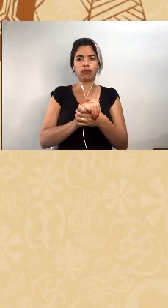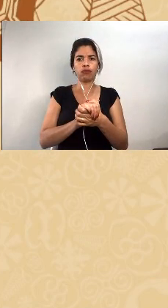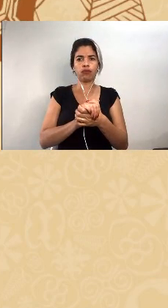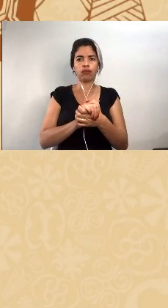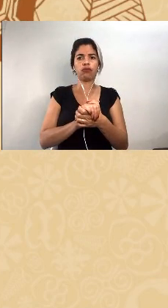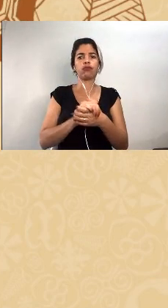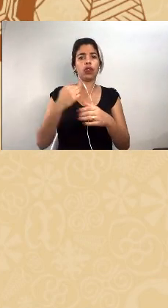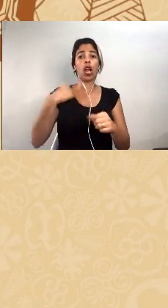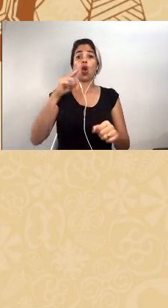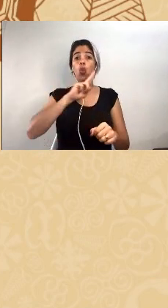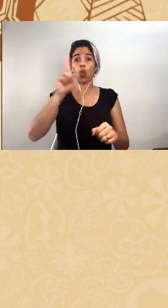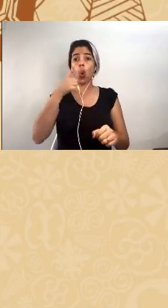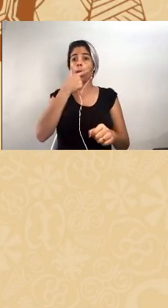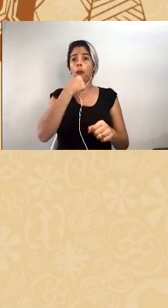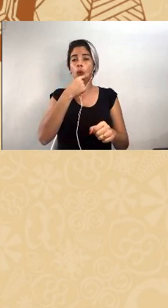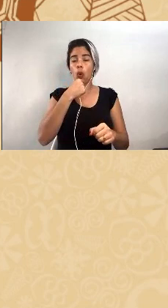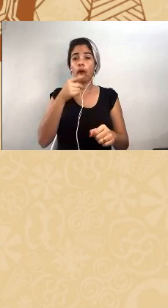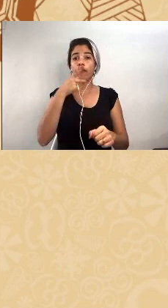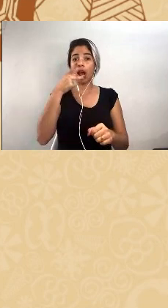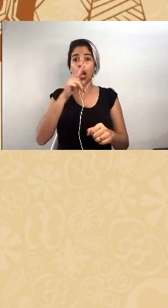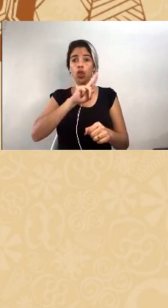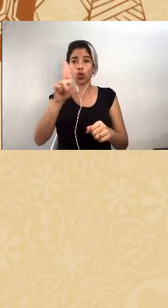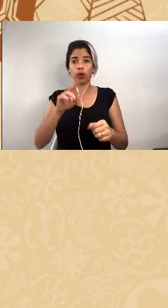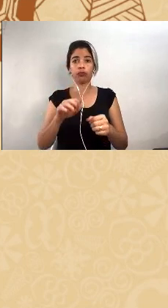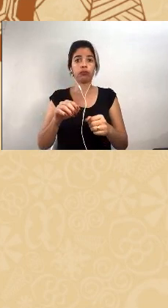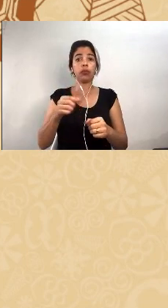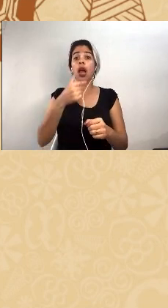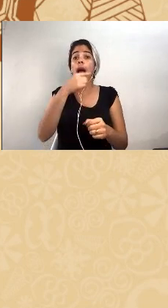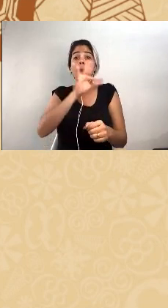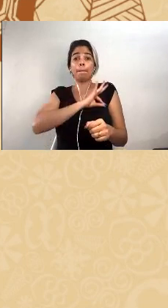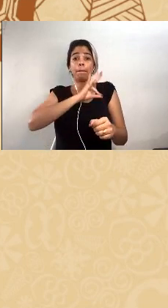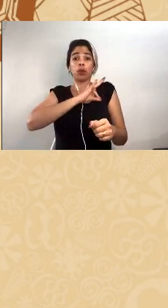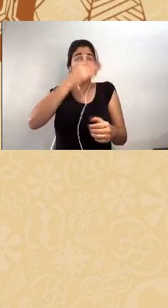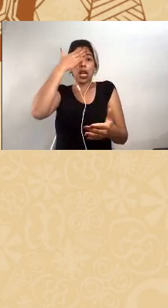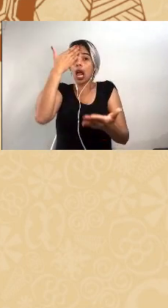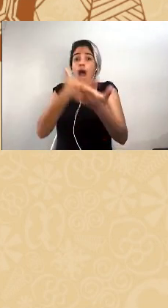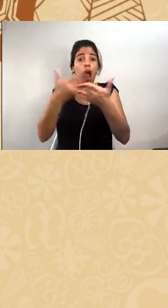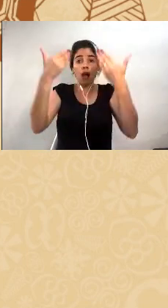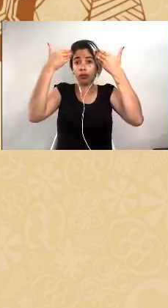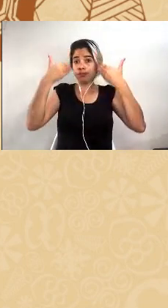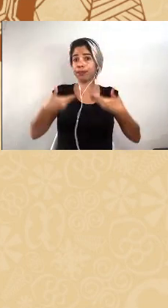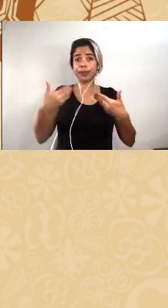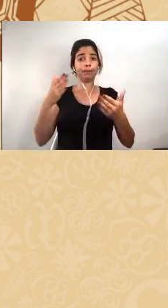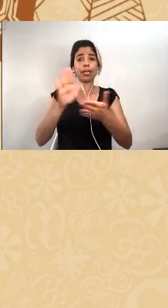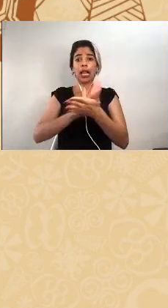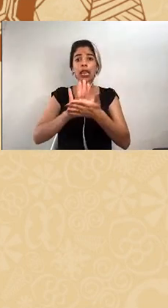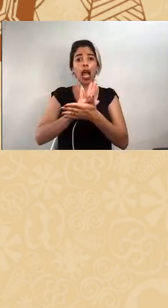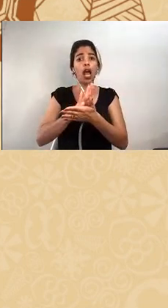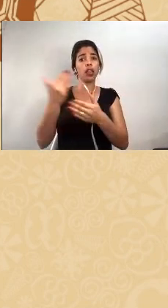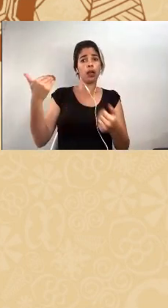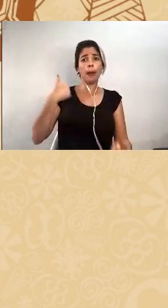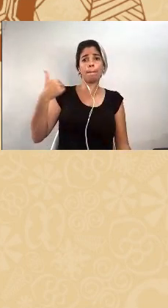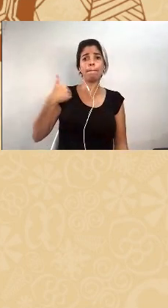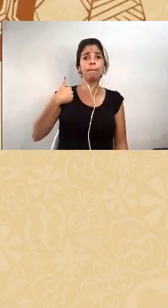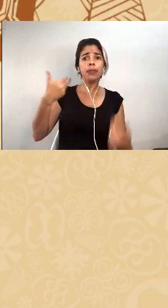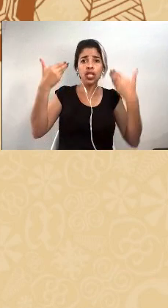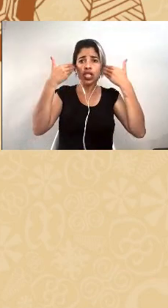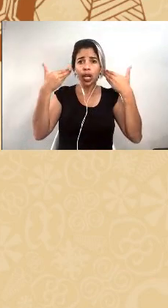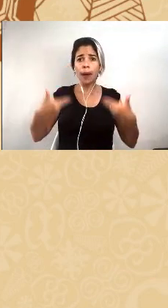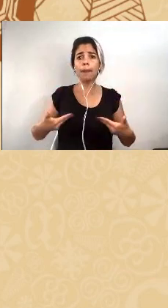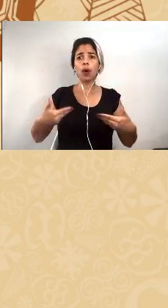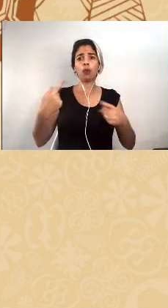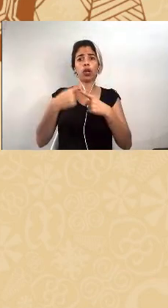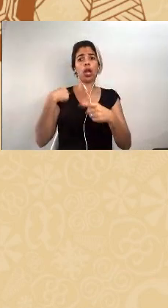Esparta para Santiago, Fernandes Francisco. Não estão acreditando. Não estão acreditando. Me abordaram aqui, me abordaram, porque eu